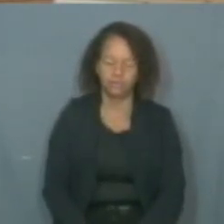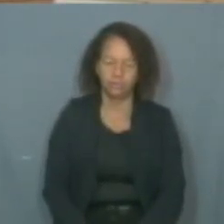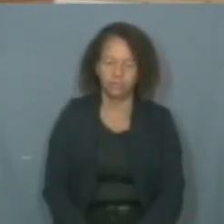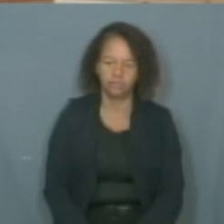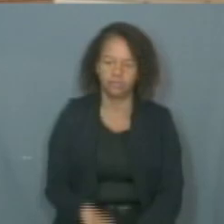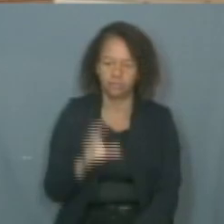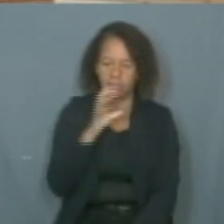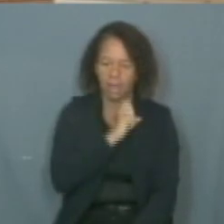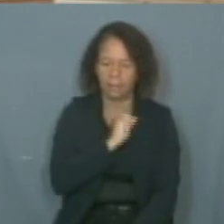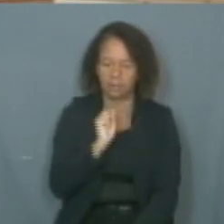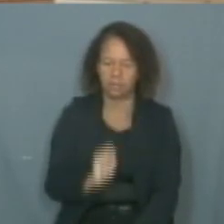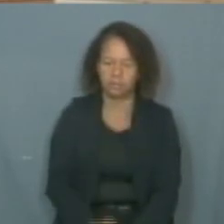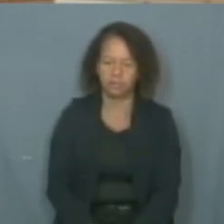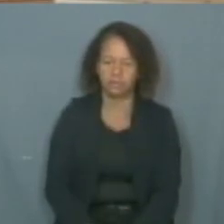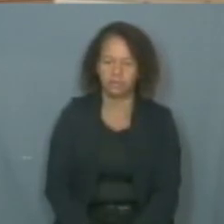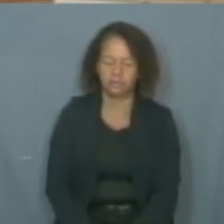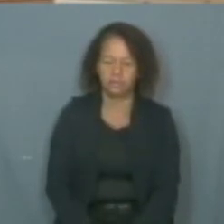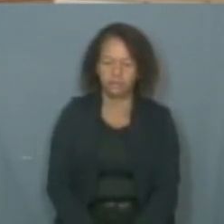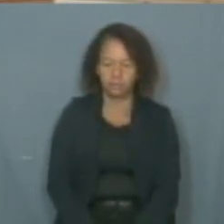Rapidamente aqui.